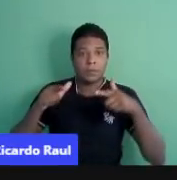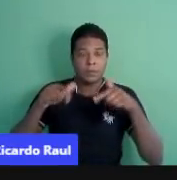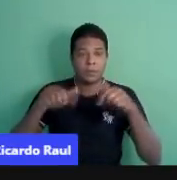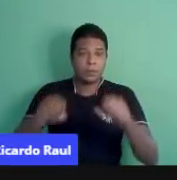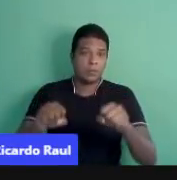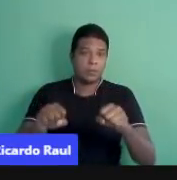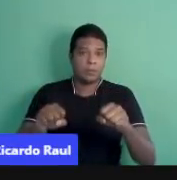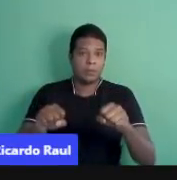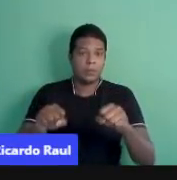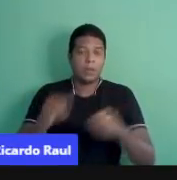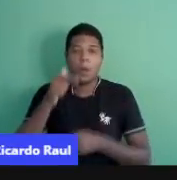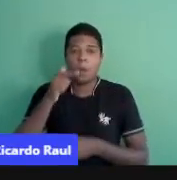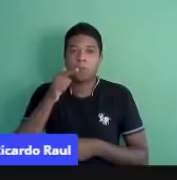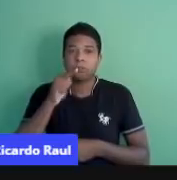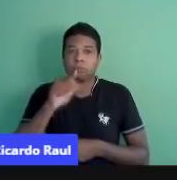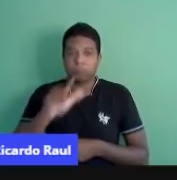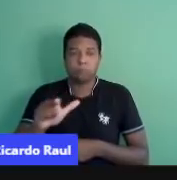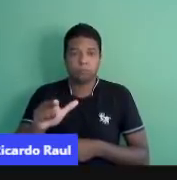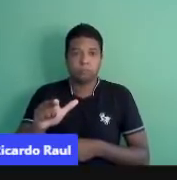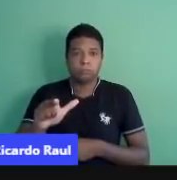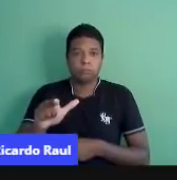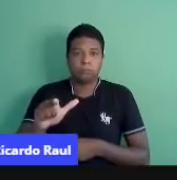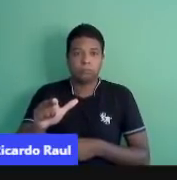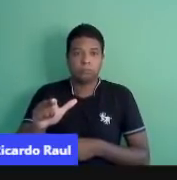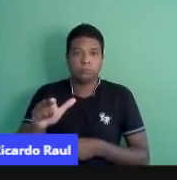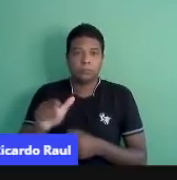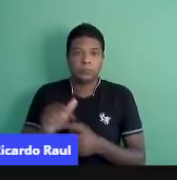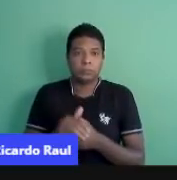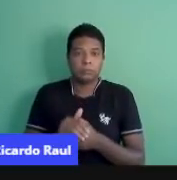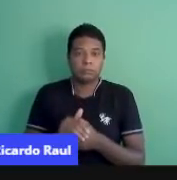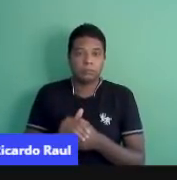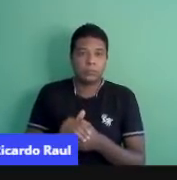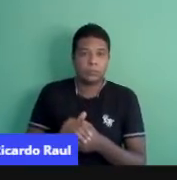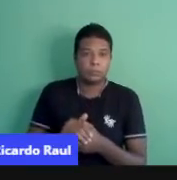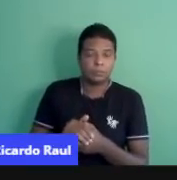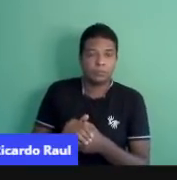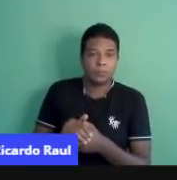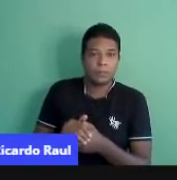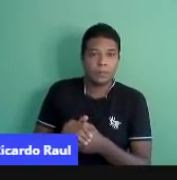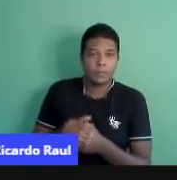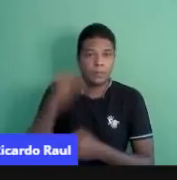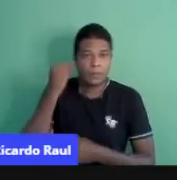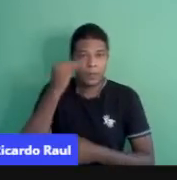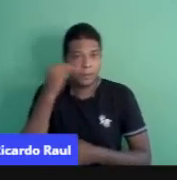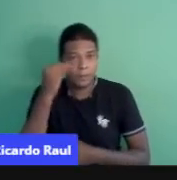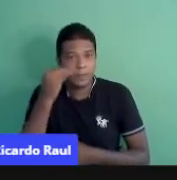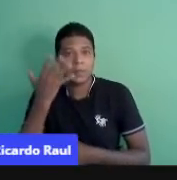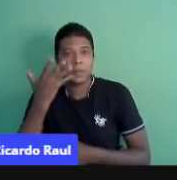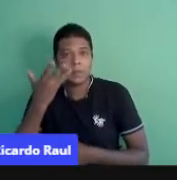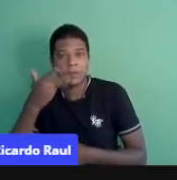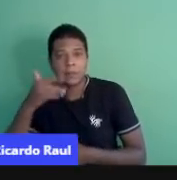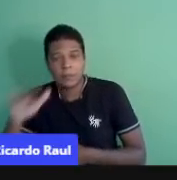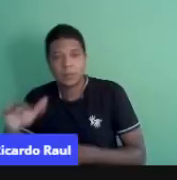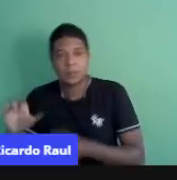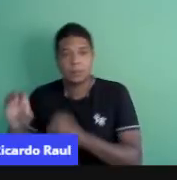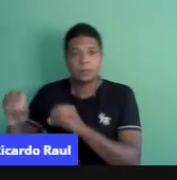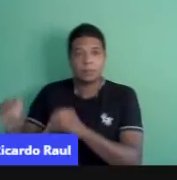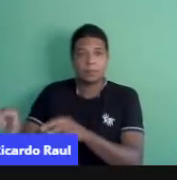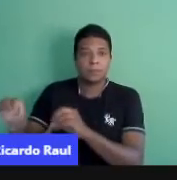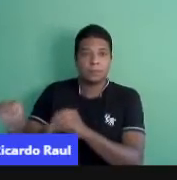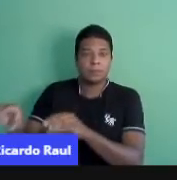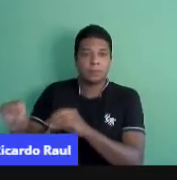ele consegue perpassar pelos campos de experiência dessa criança, pelos campos